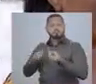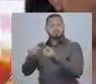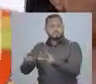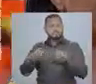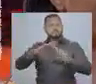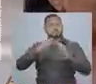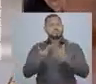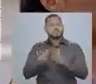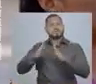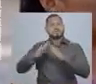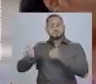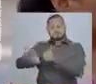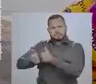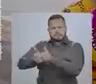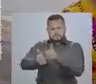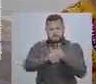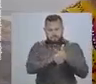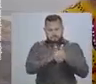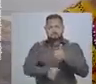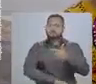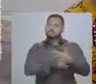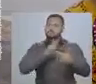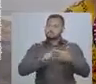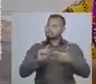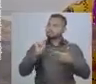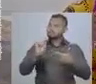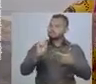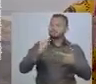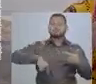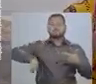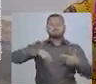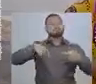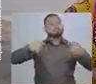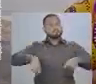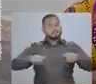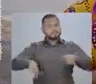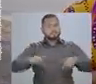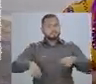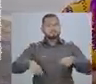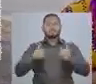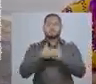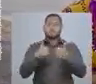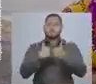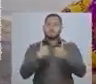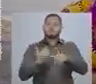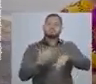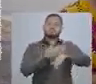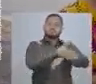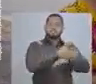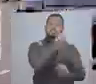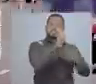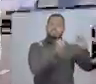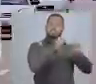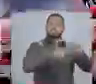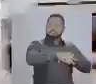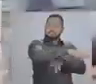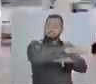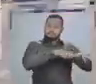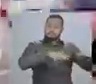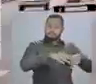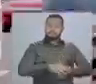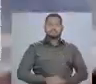crianças em uma creche perto de casa. Outra coisa, Zé, é que nós precisamos colocar linha de ônibus que entre no distrito.